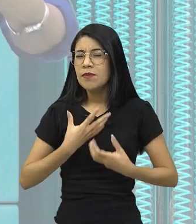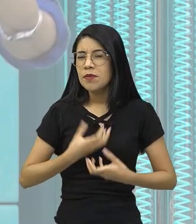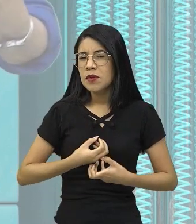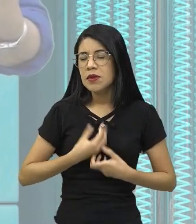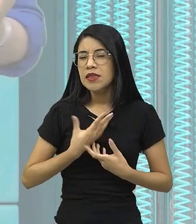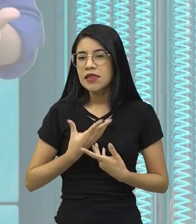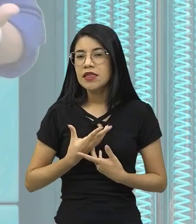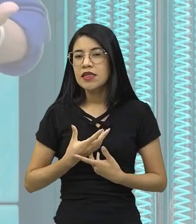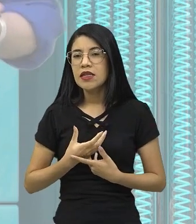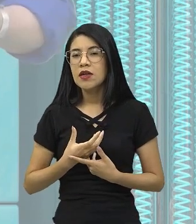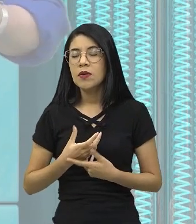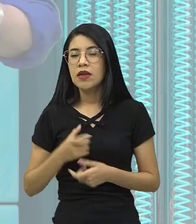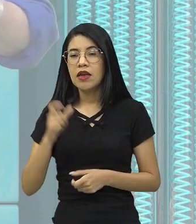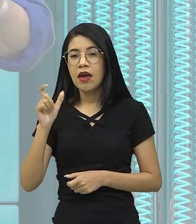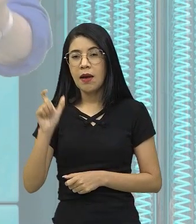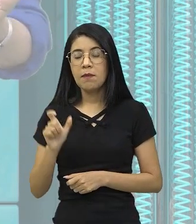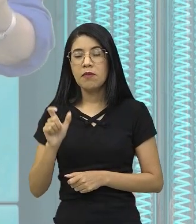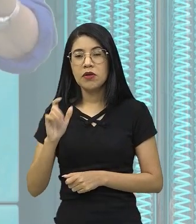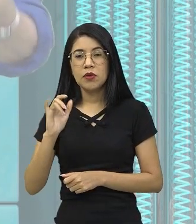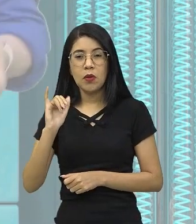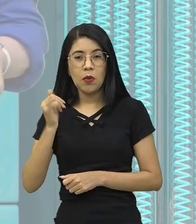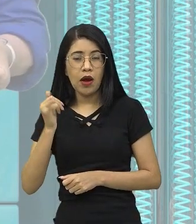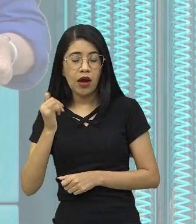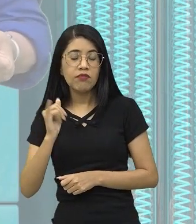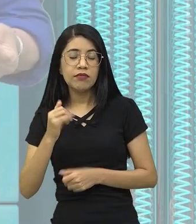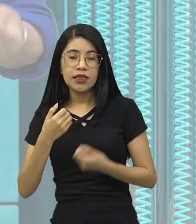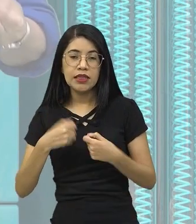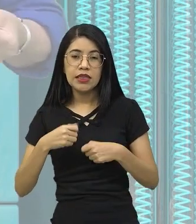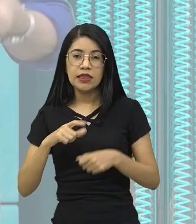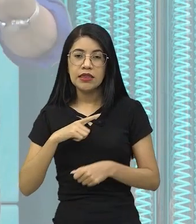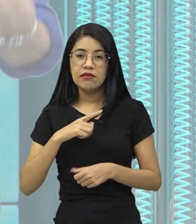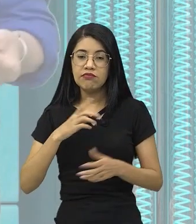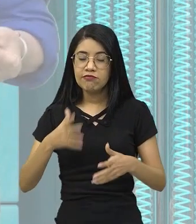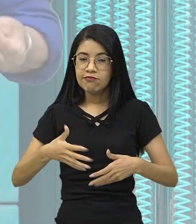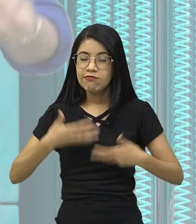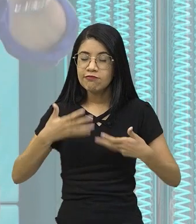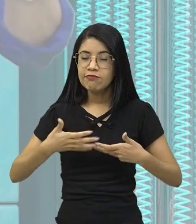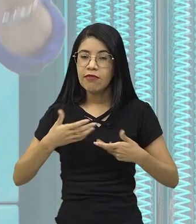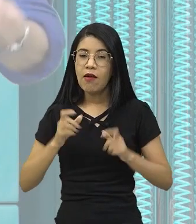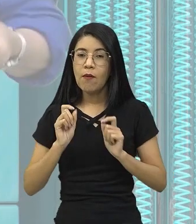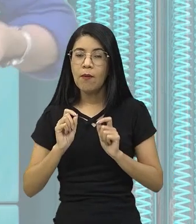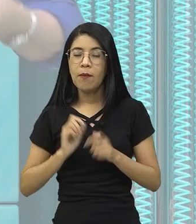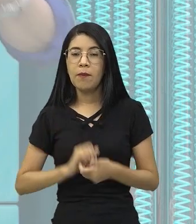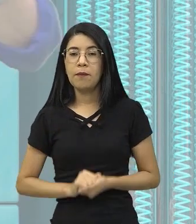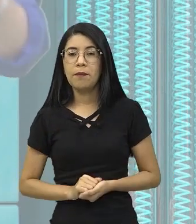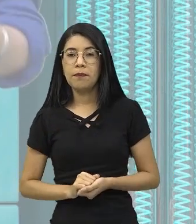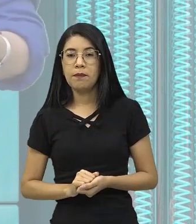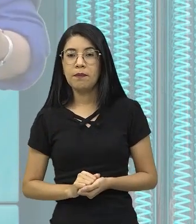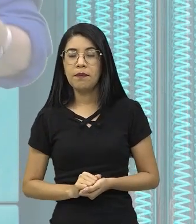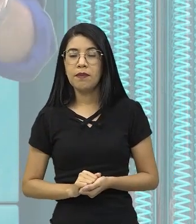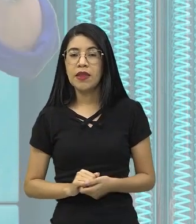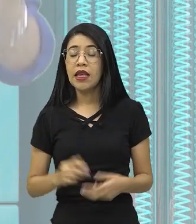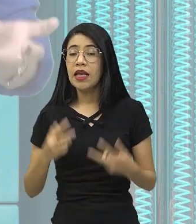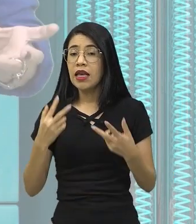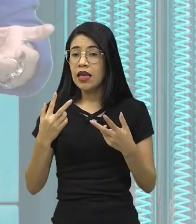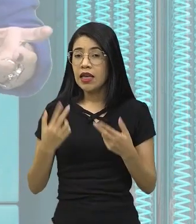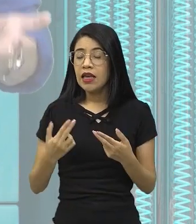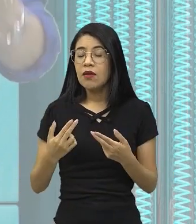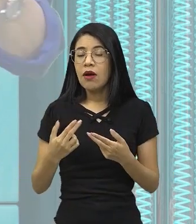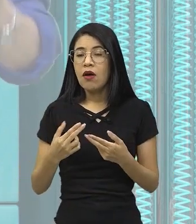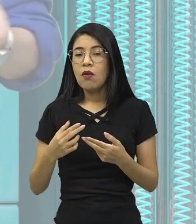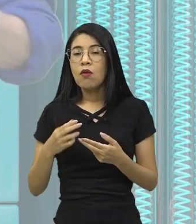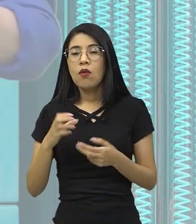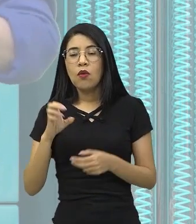que o miniconto deve provocar. Então, que efeito é esse? É o mesmo efeito que um